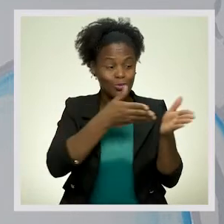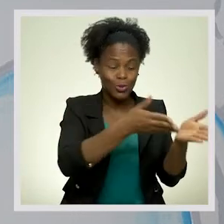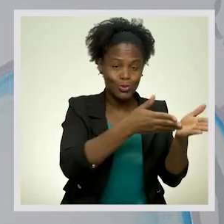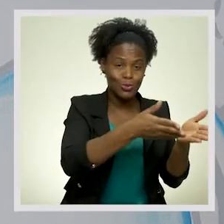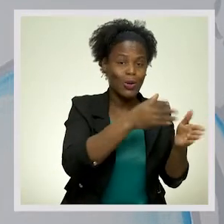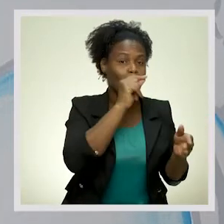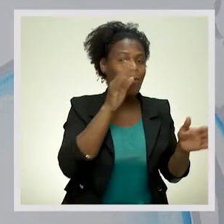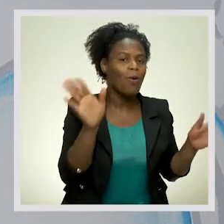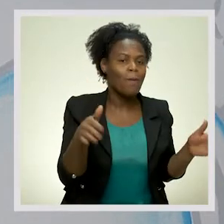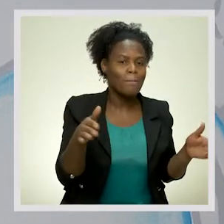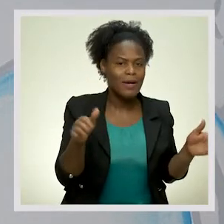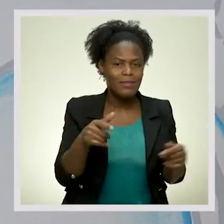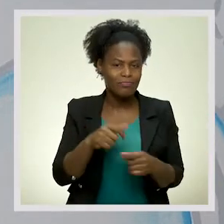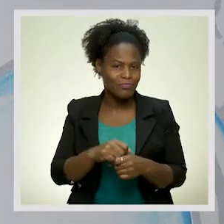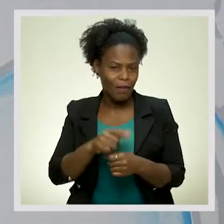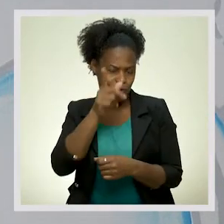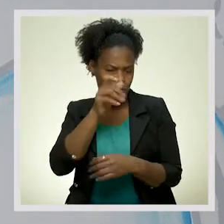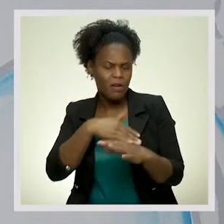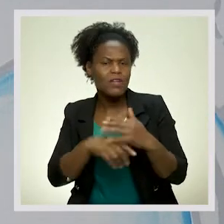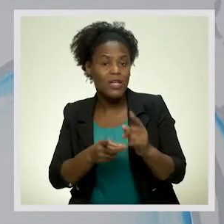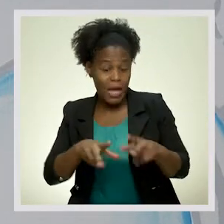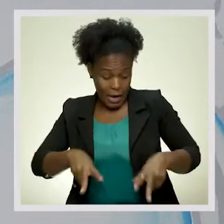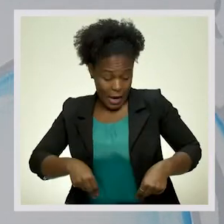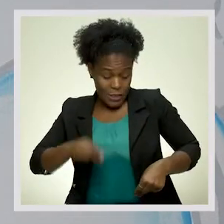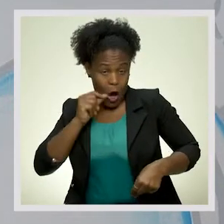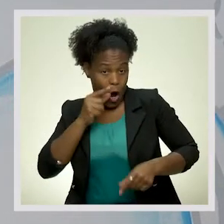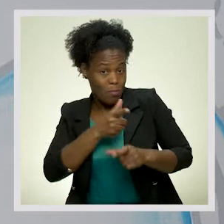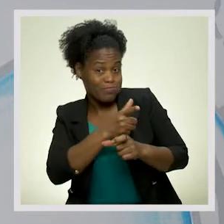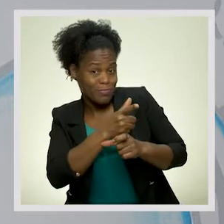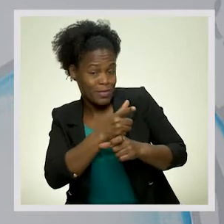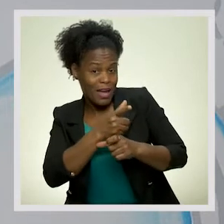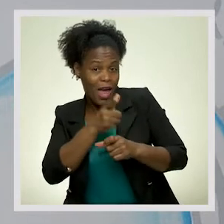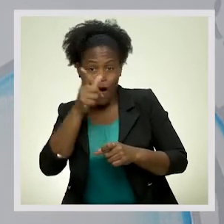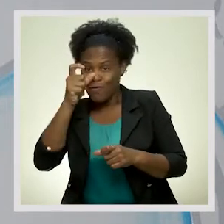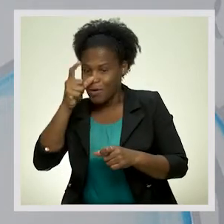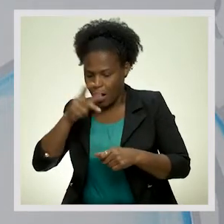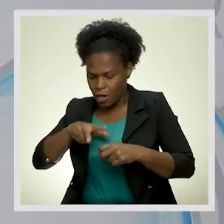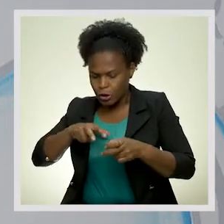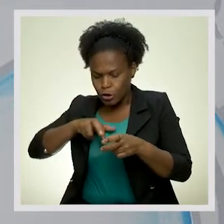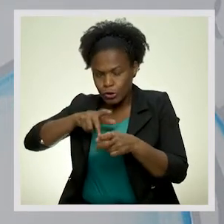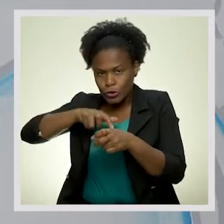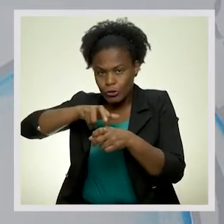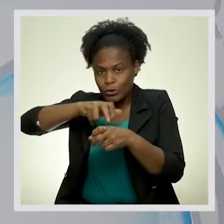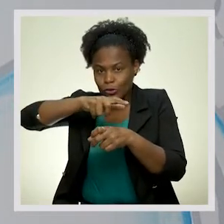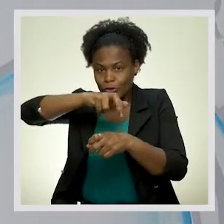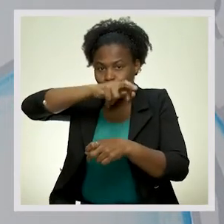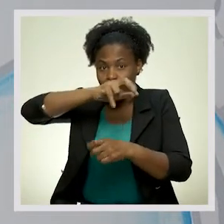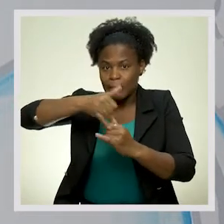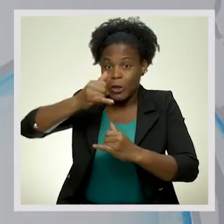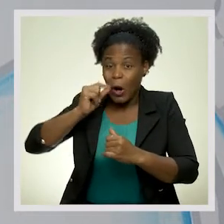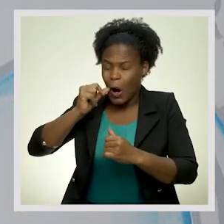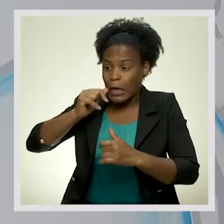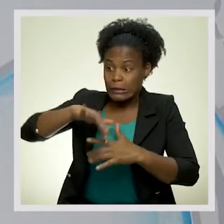fez? Subiu pelas calças do caçador. Assim, o homem ia sentir-se